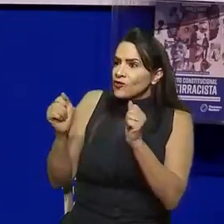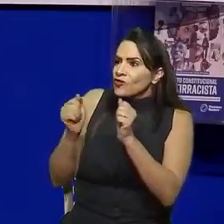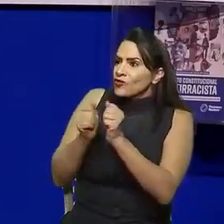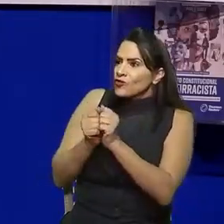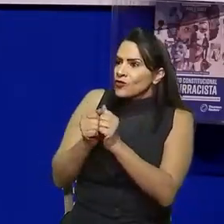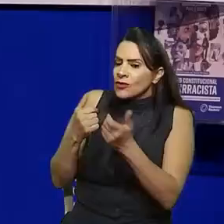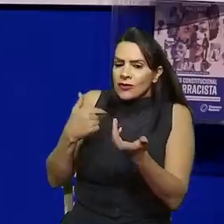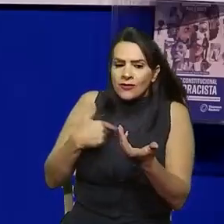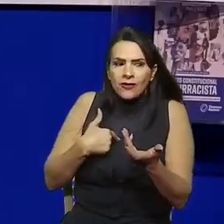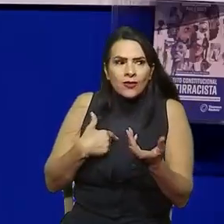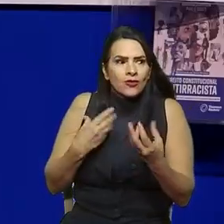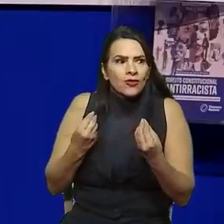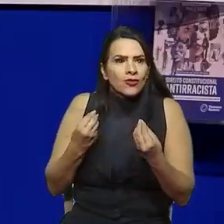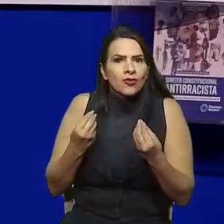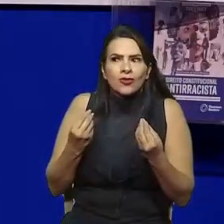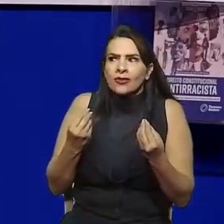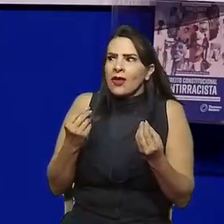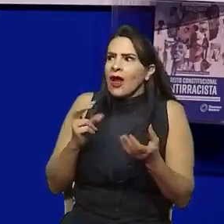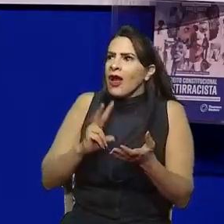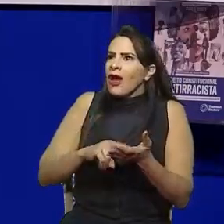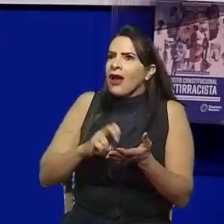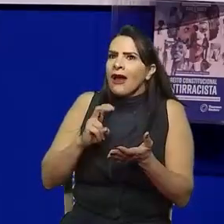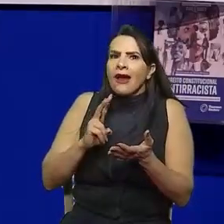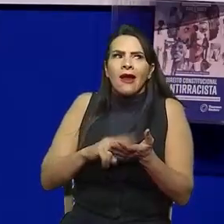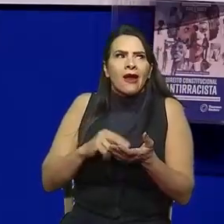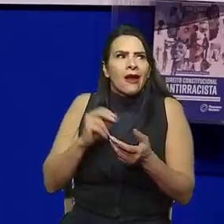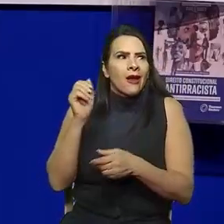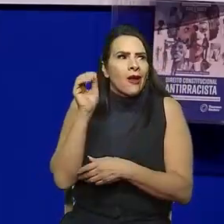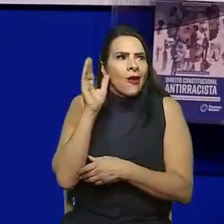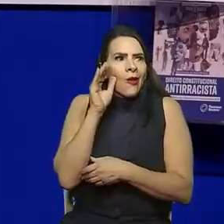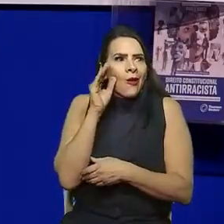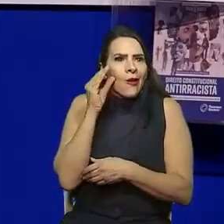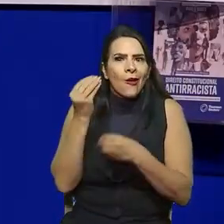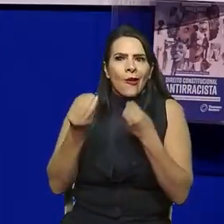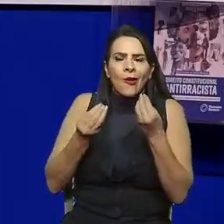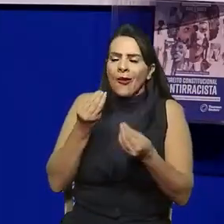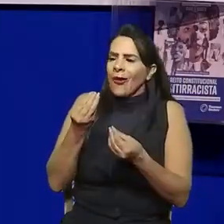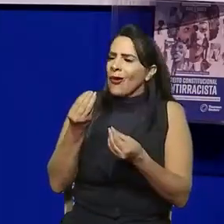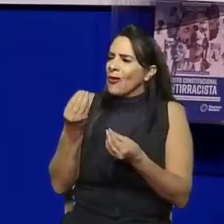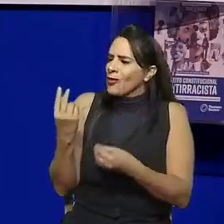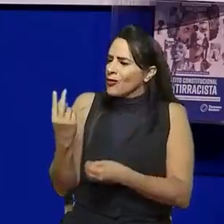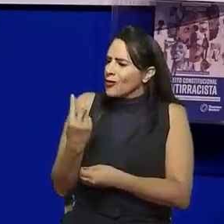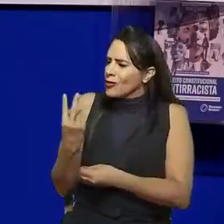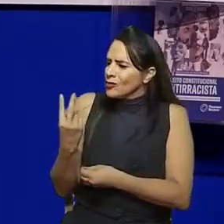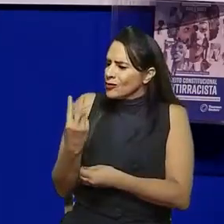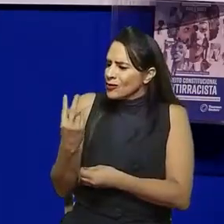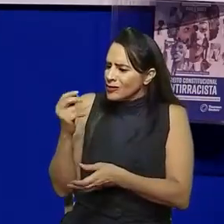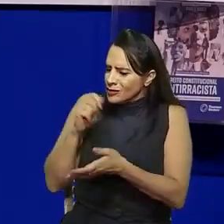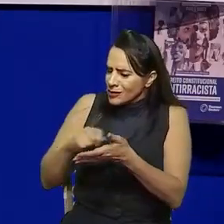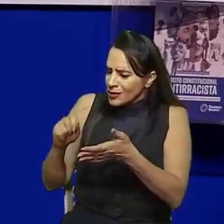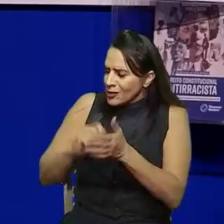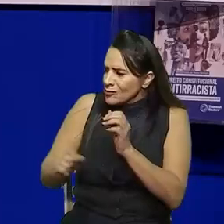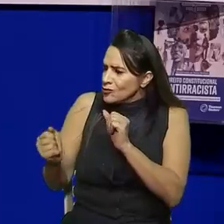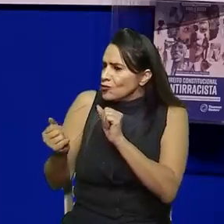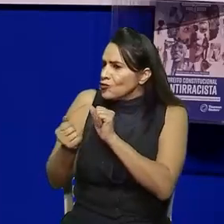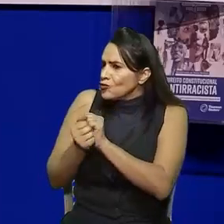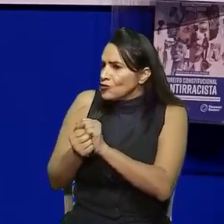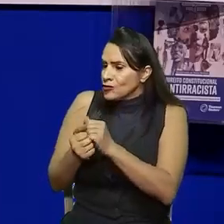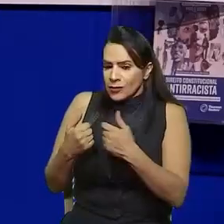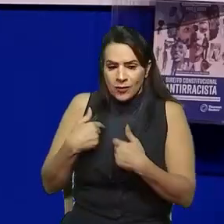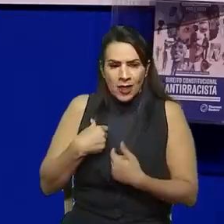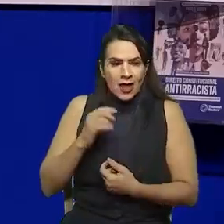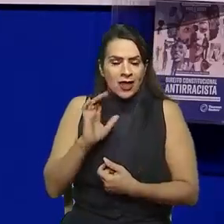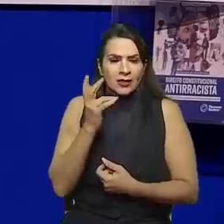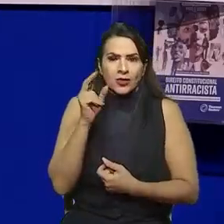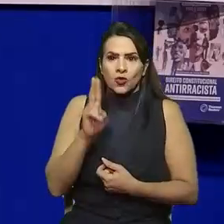fiquei super curiosa para saber como um casal escreve juntos um livro. Na minha casa nunca aconteceu.